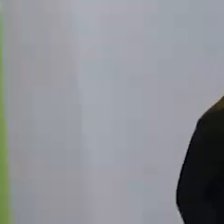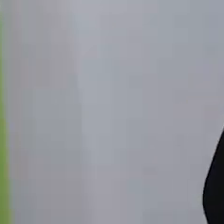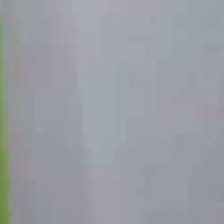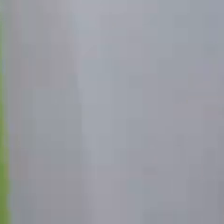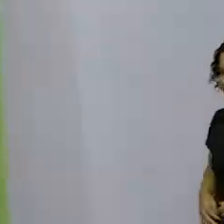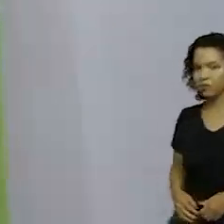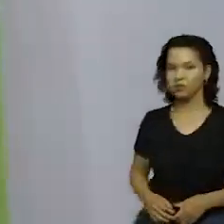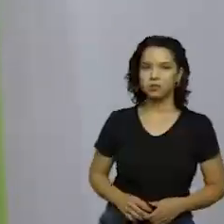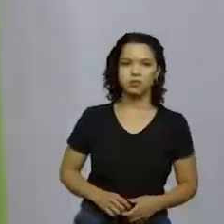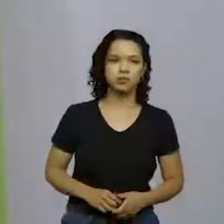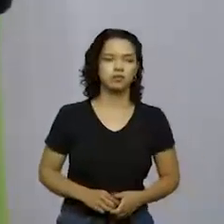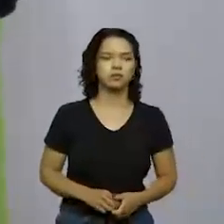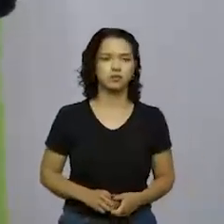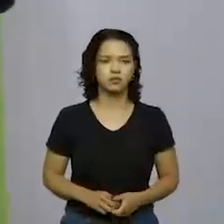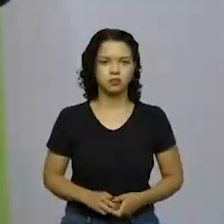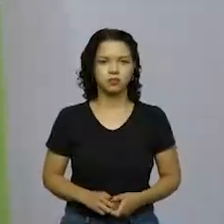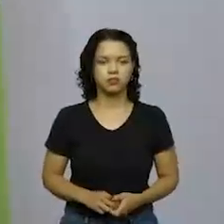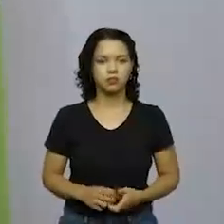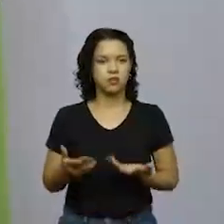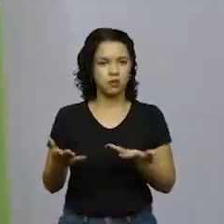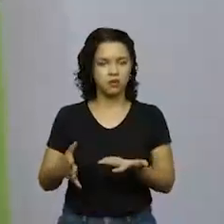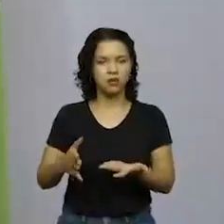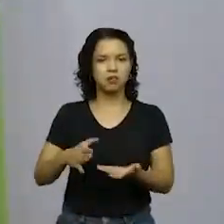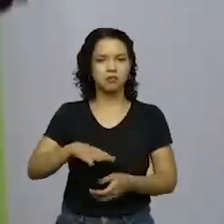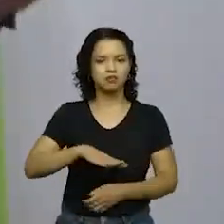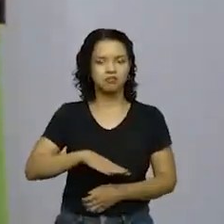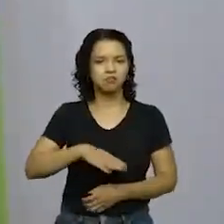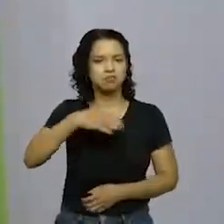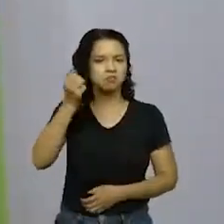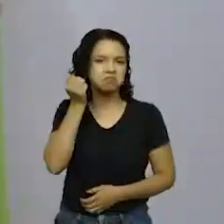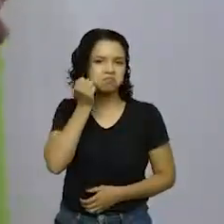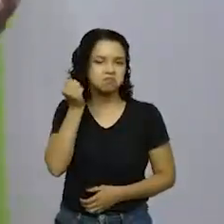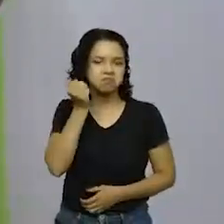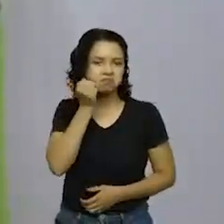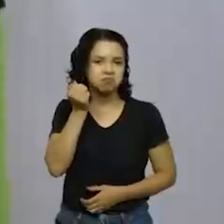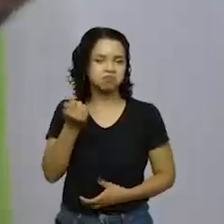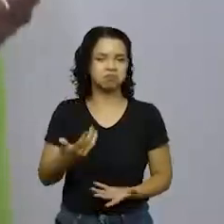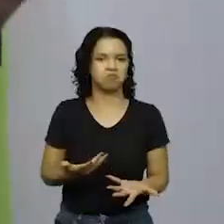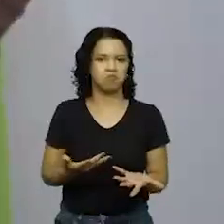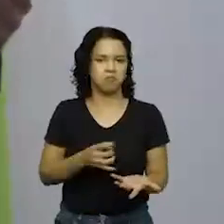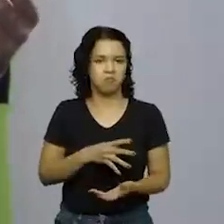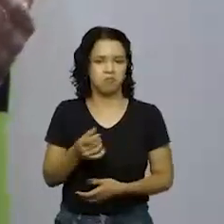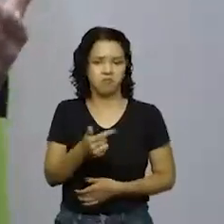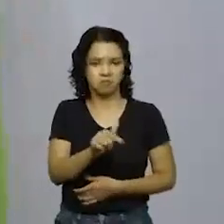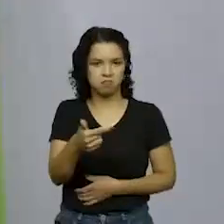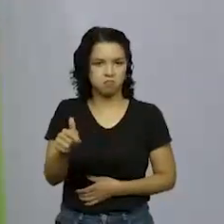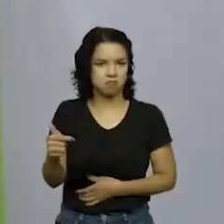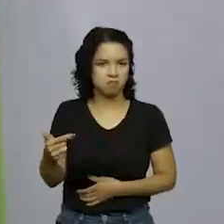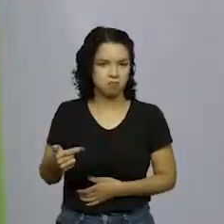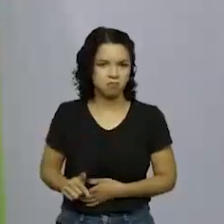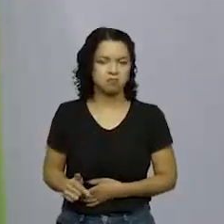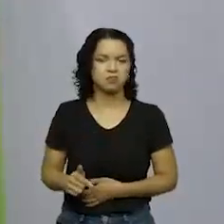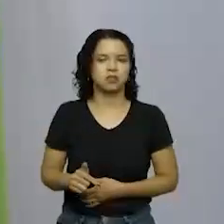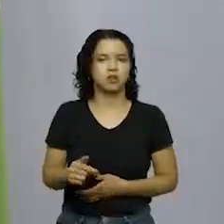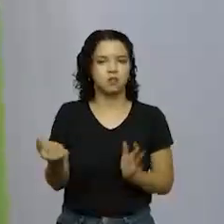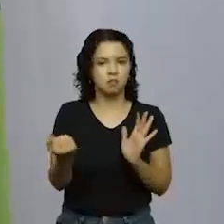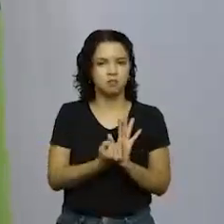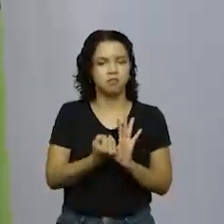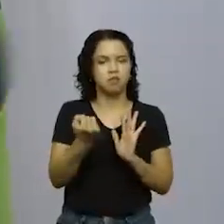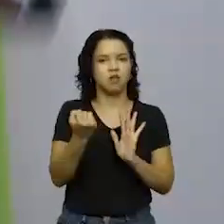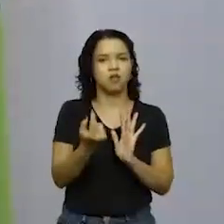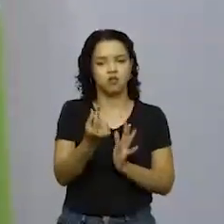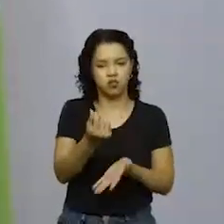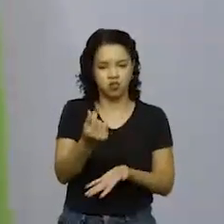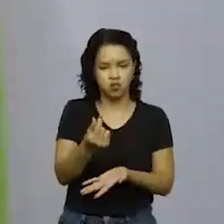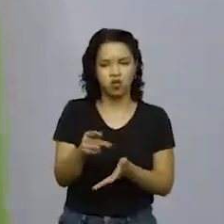despudorada, sem nenhum pudor. Usa um patrimônio que é voltado à saúde do catarinense para descansar e assim